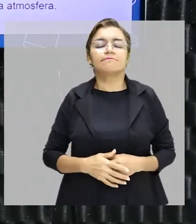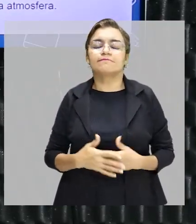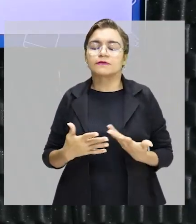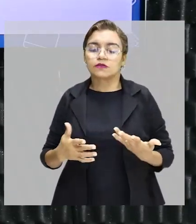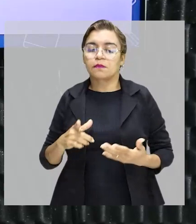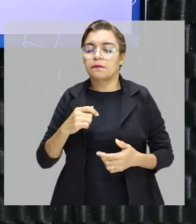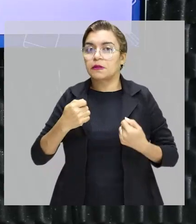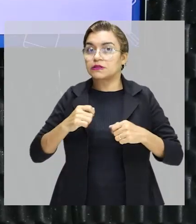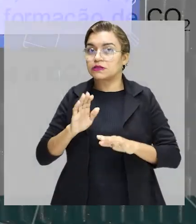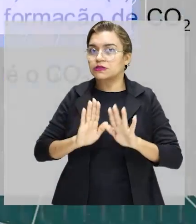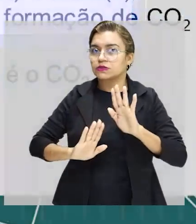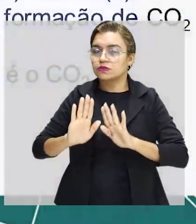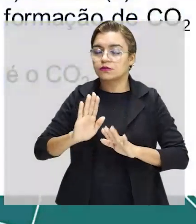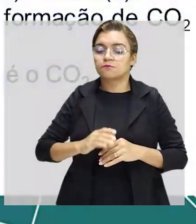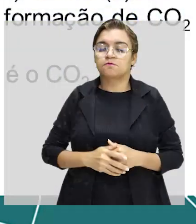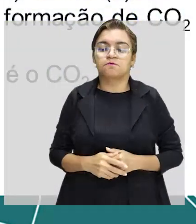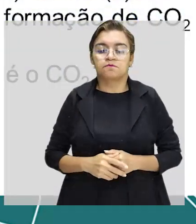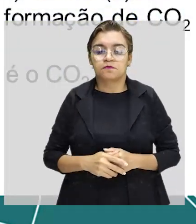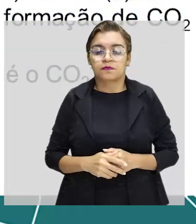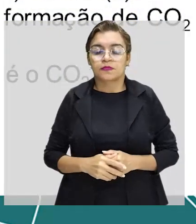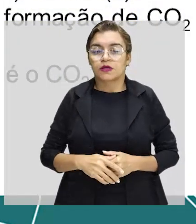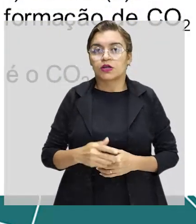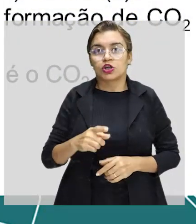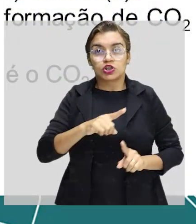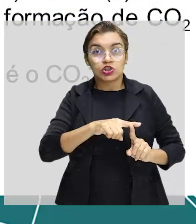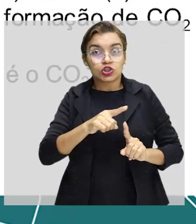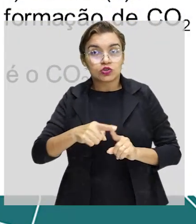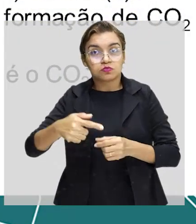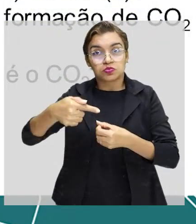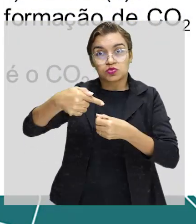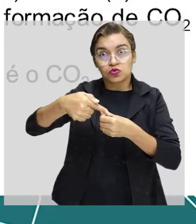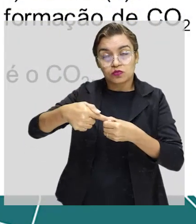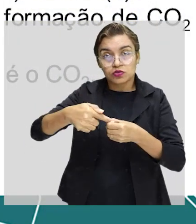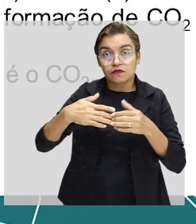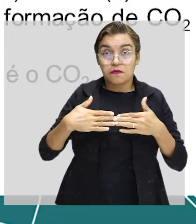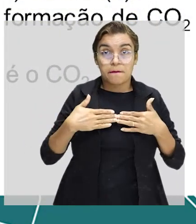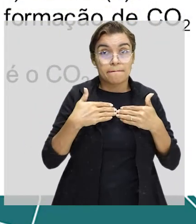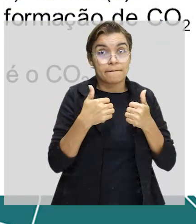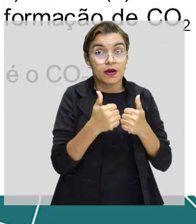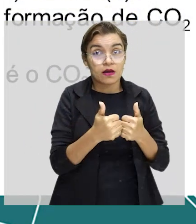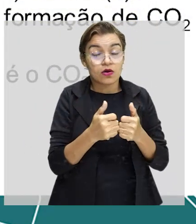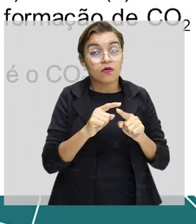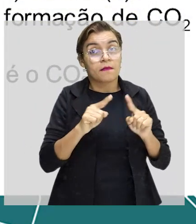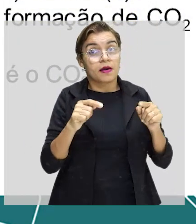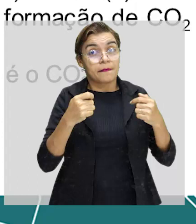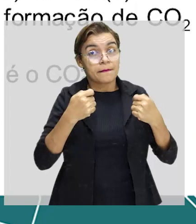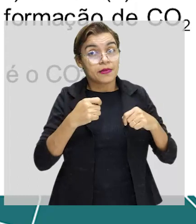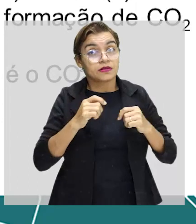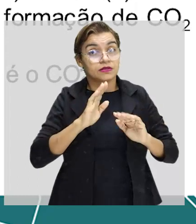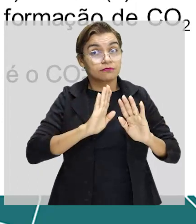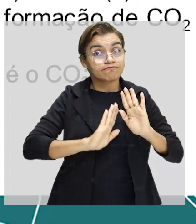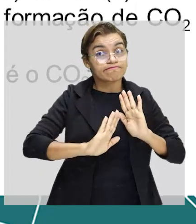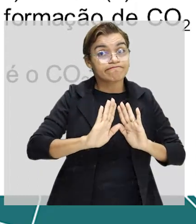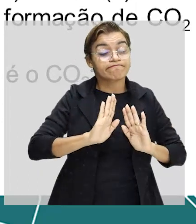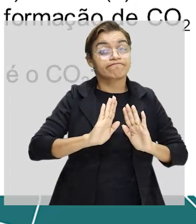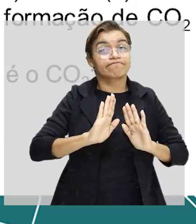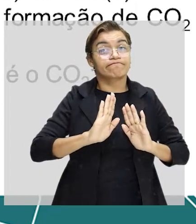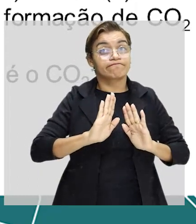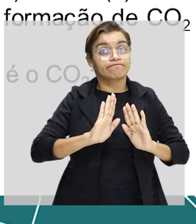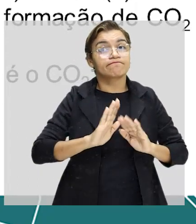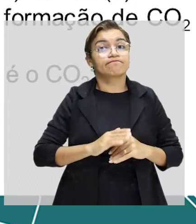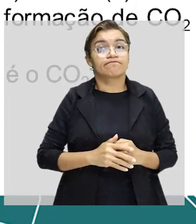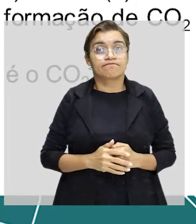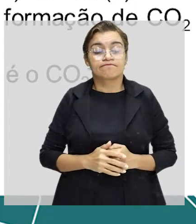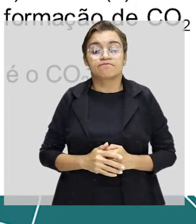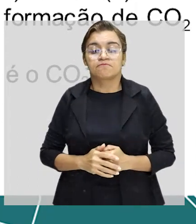é um tipo de combustível melhor, só que requer cuidados muito maiores. Turminha, mais